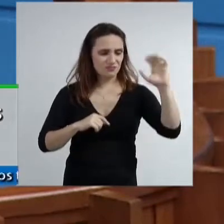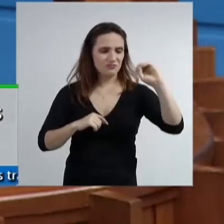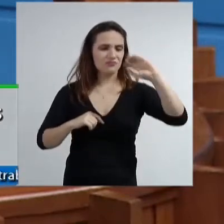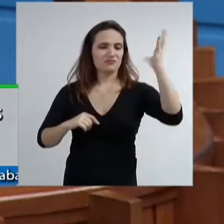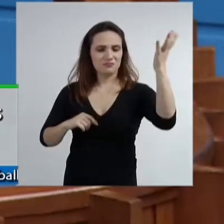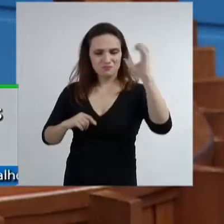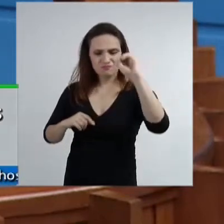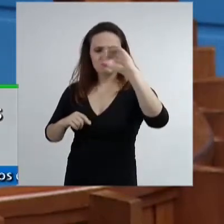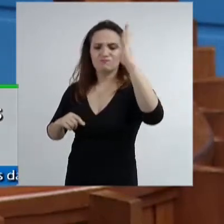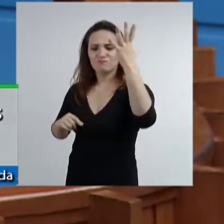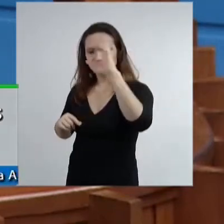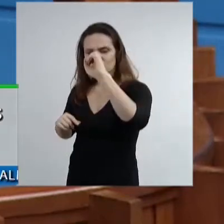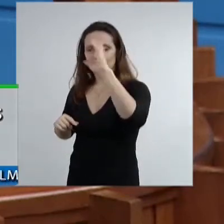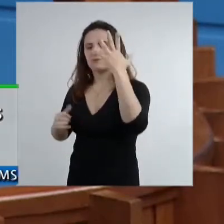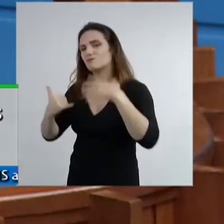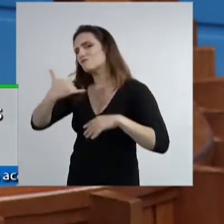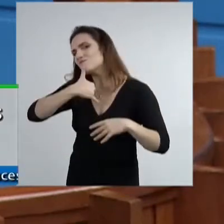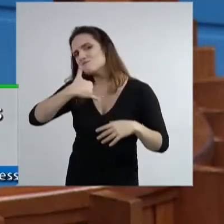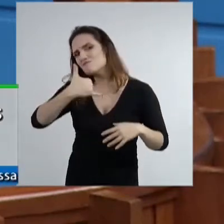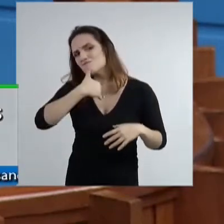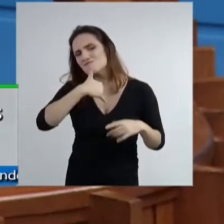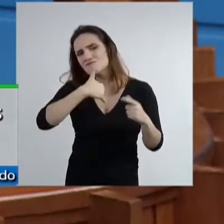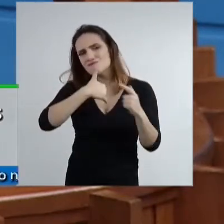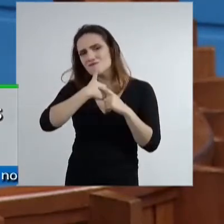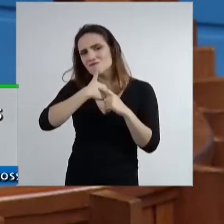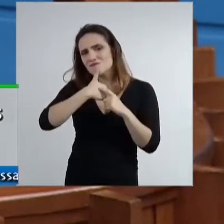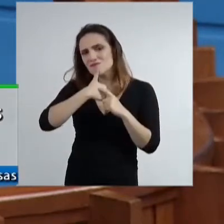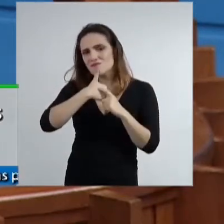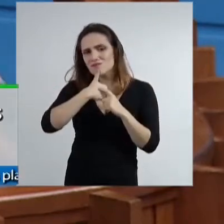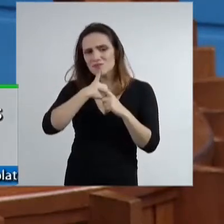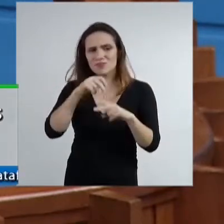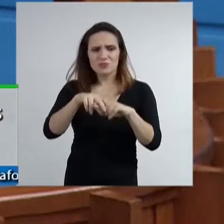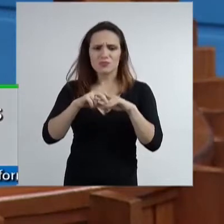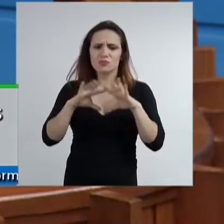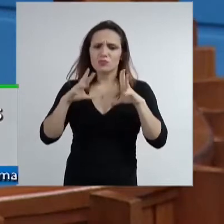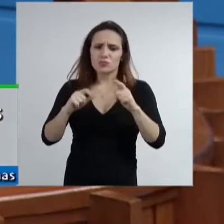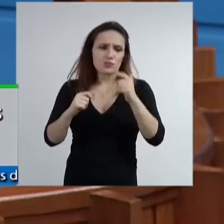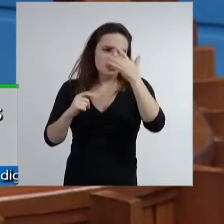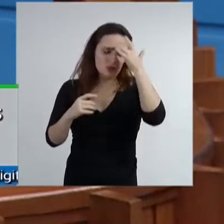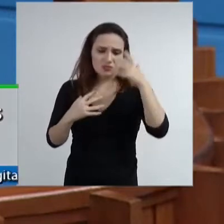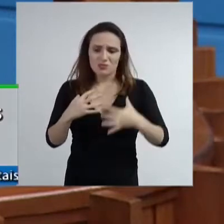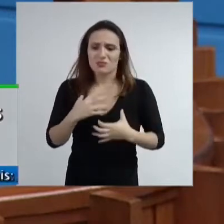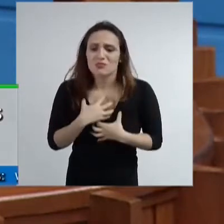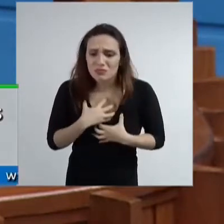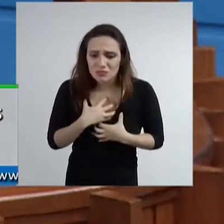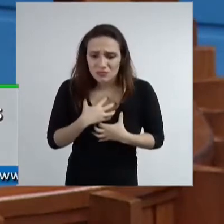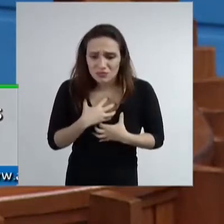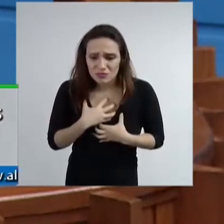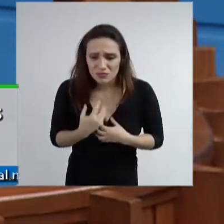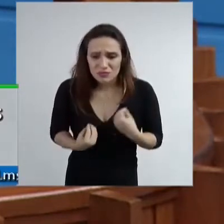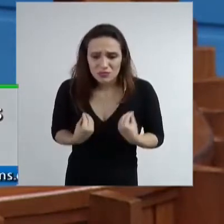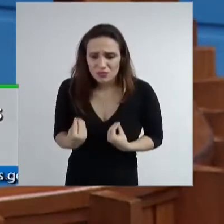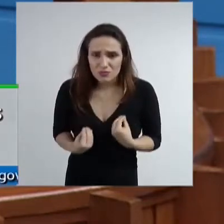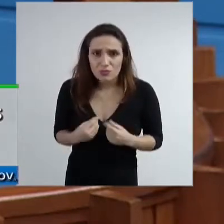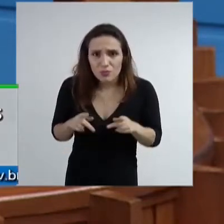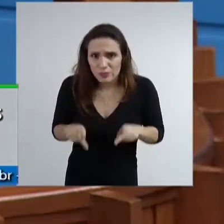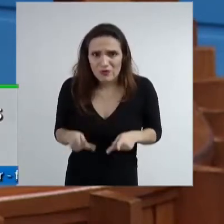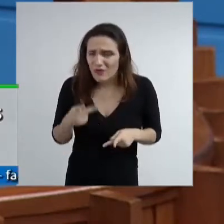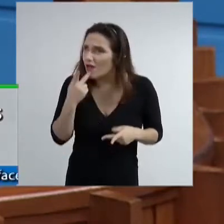tragédias acontecem e cria toda uma comoção, um clamor